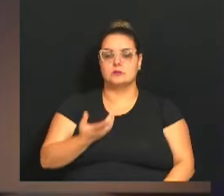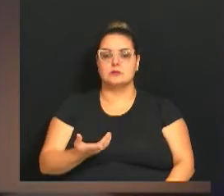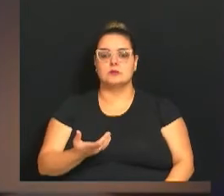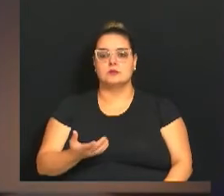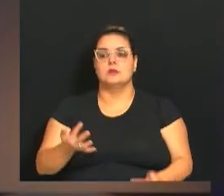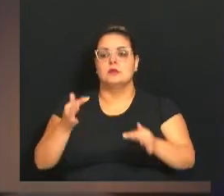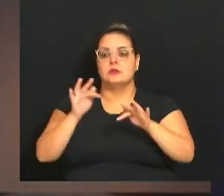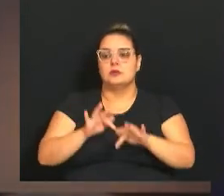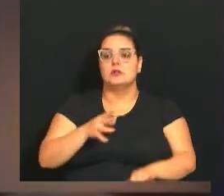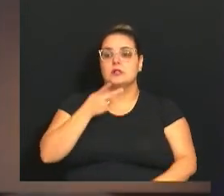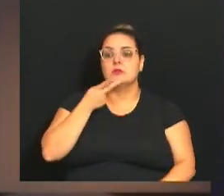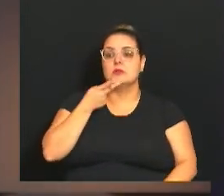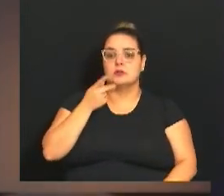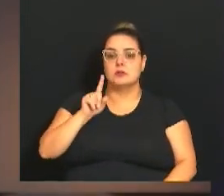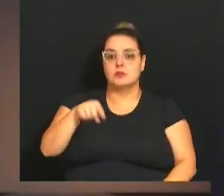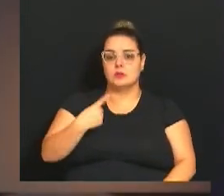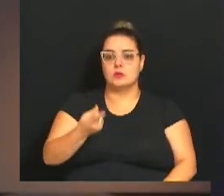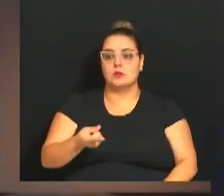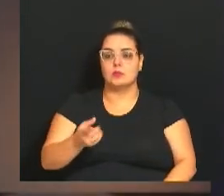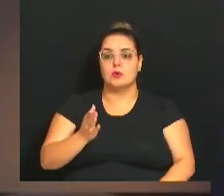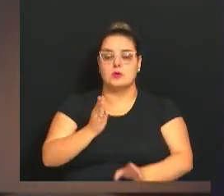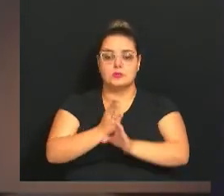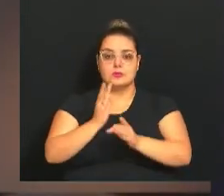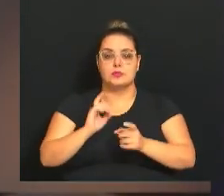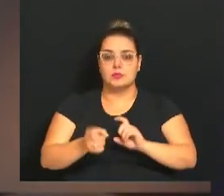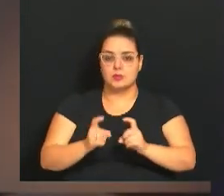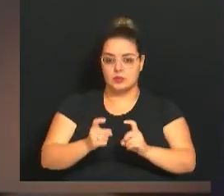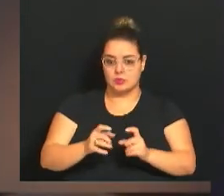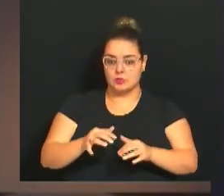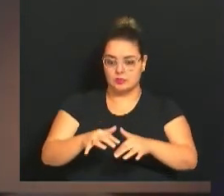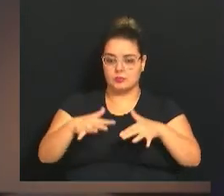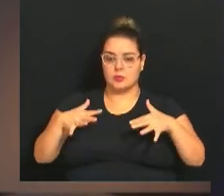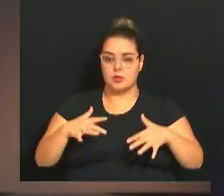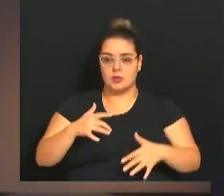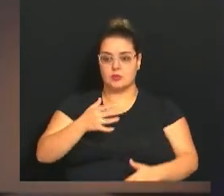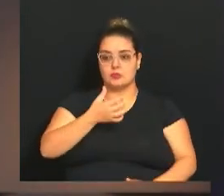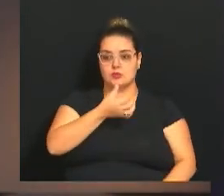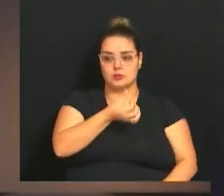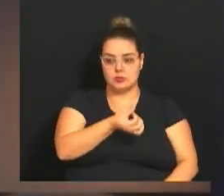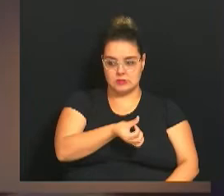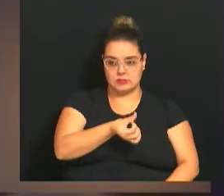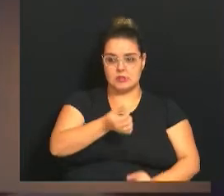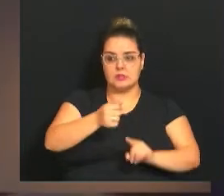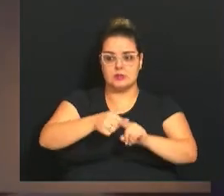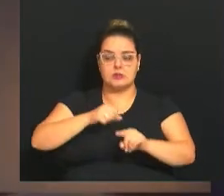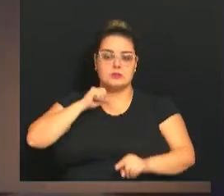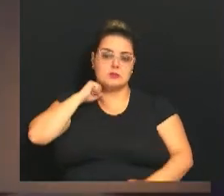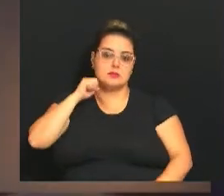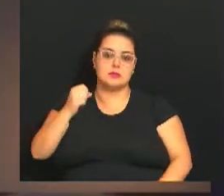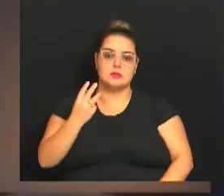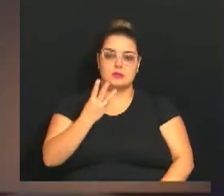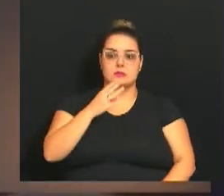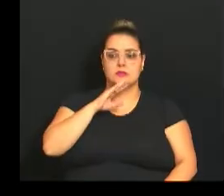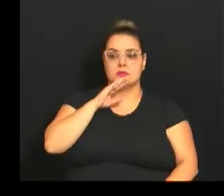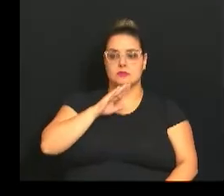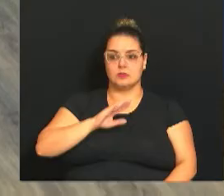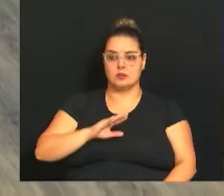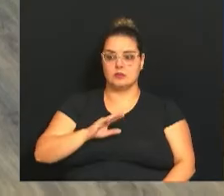dizendo que o próximo encontro dessa comissão ocorrerá no dia 6 de abril, às 15 horas,